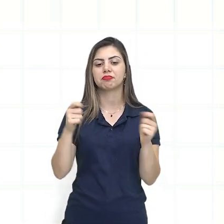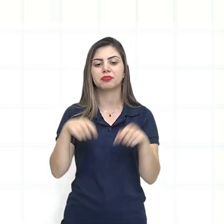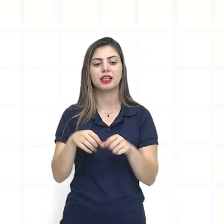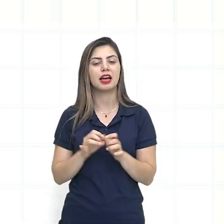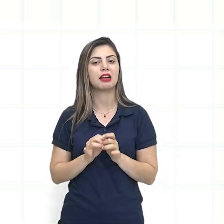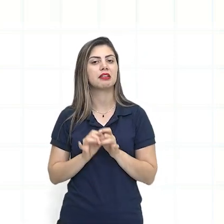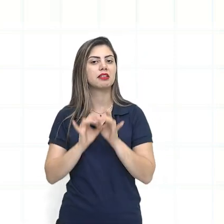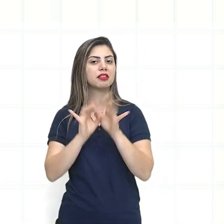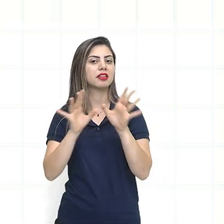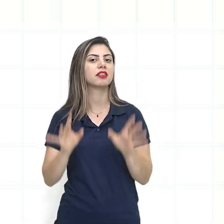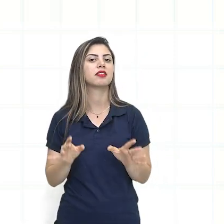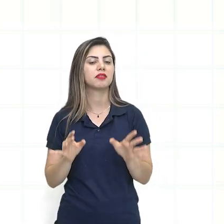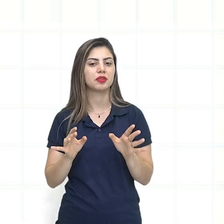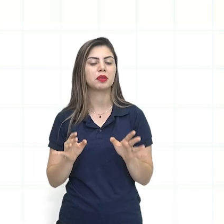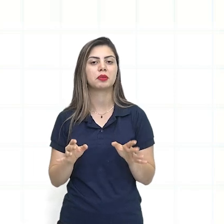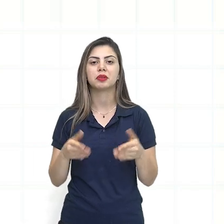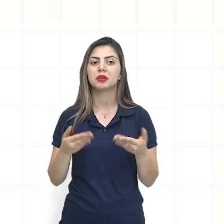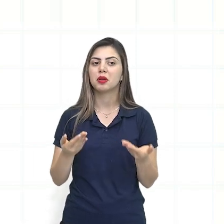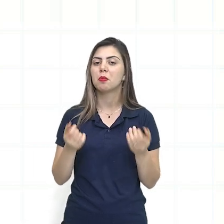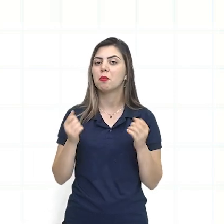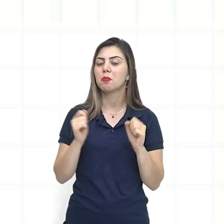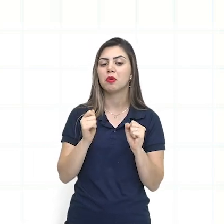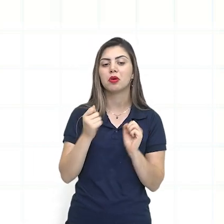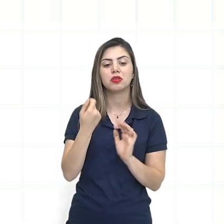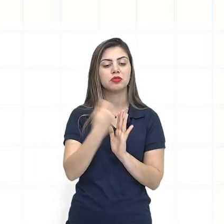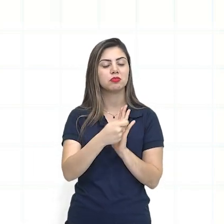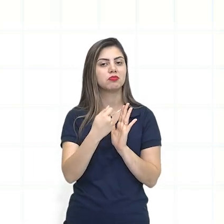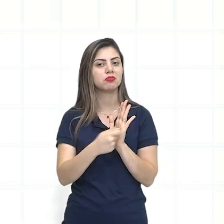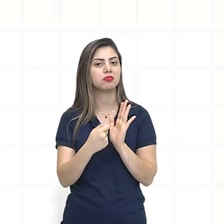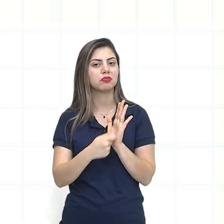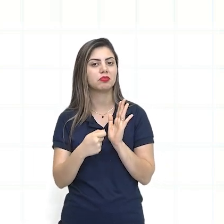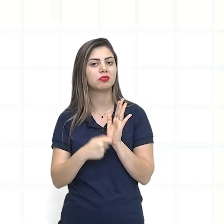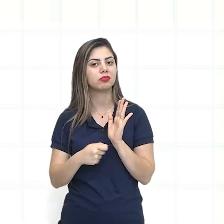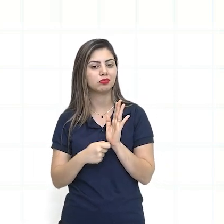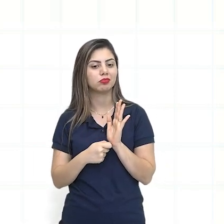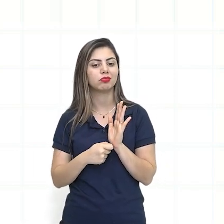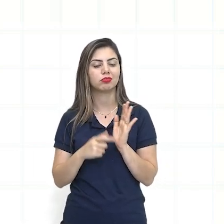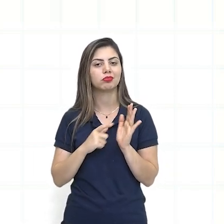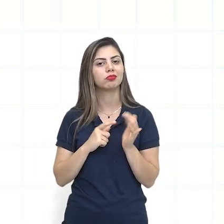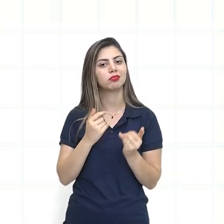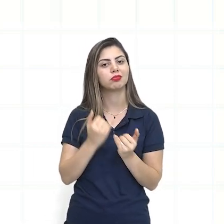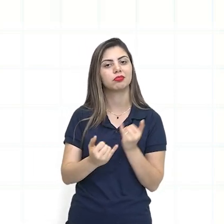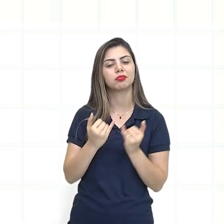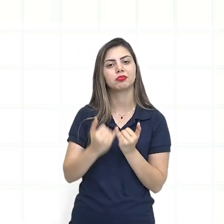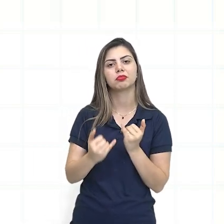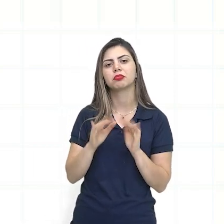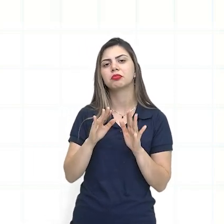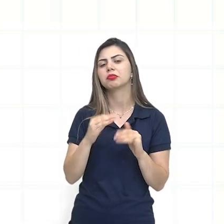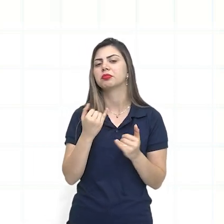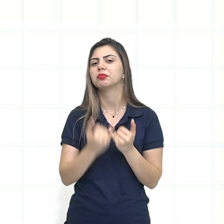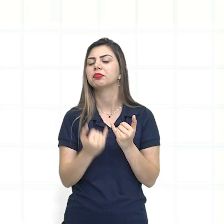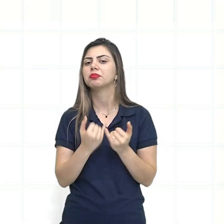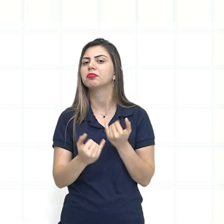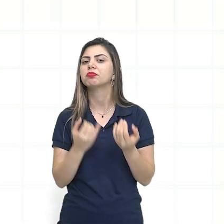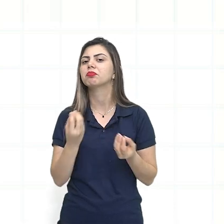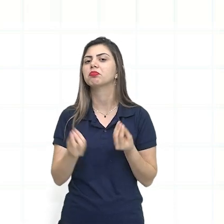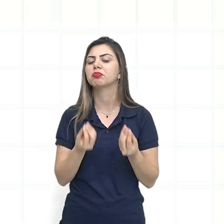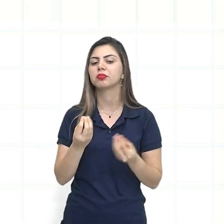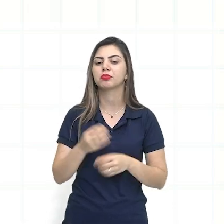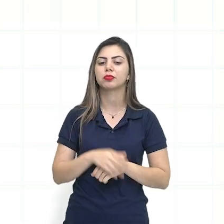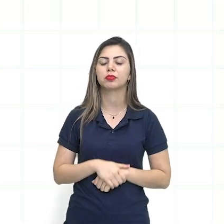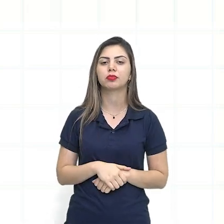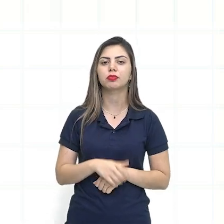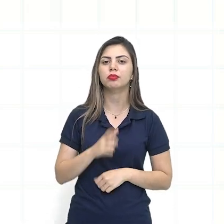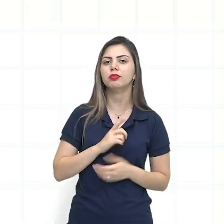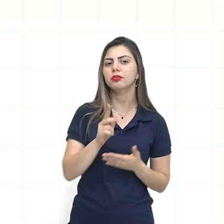associa, tá? E depreende entre elas certas semelhanças. Qual a semelhança que há